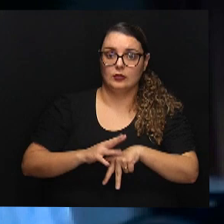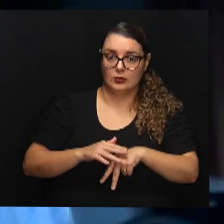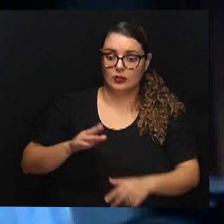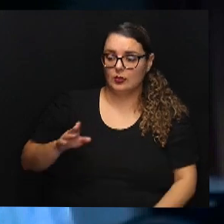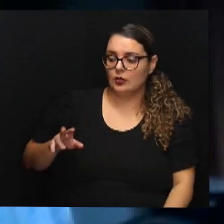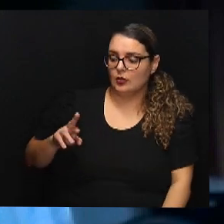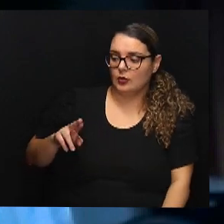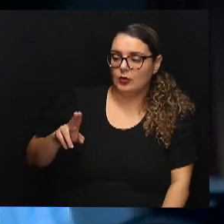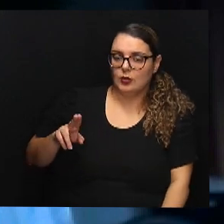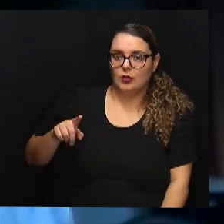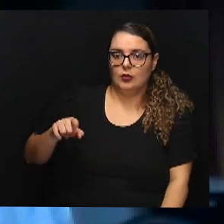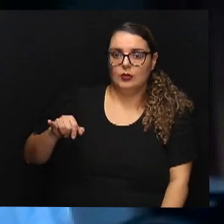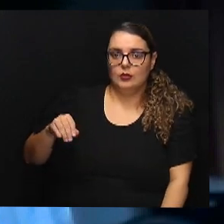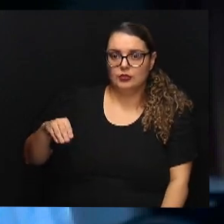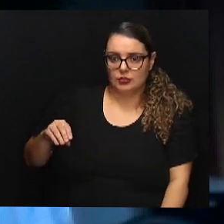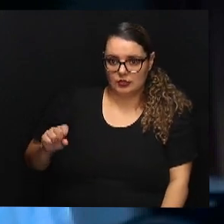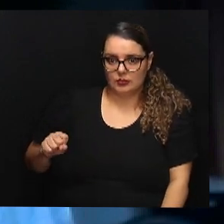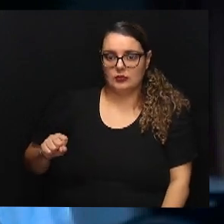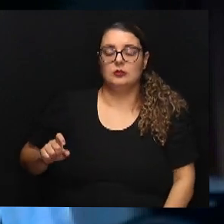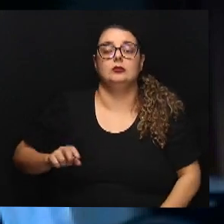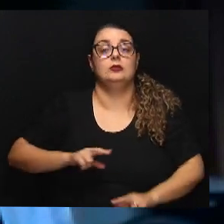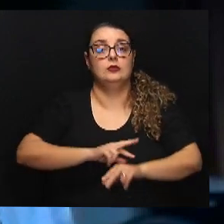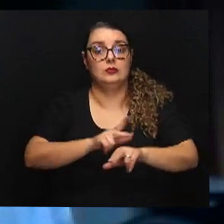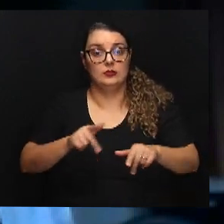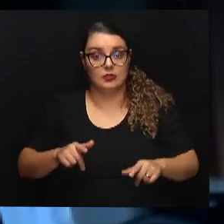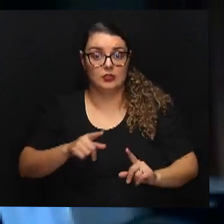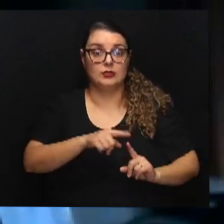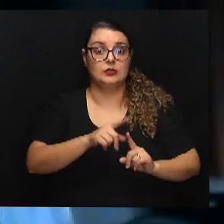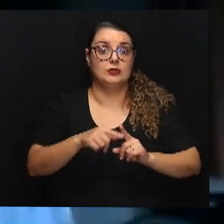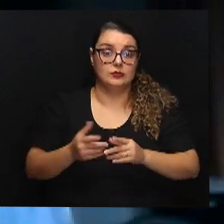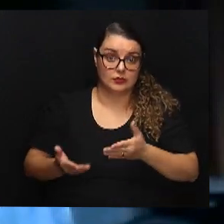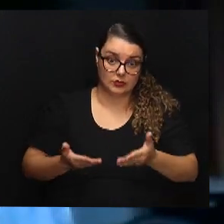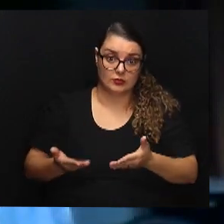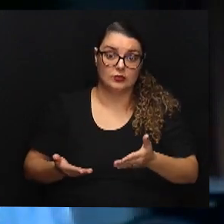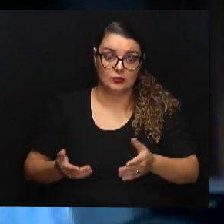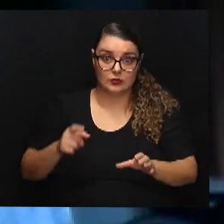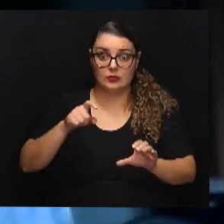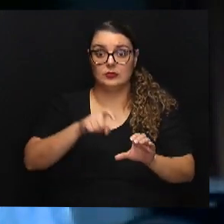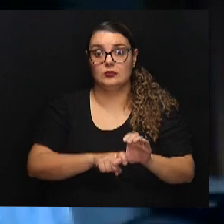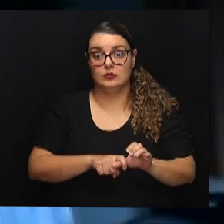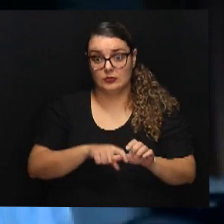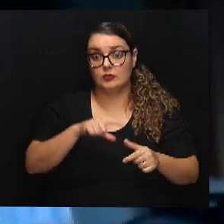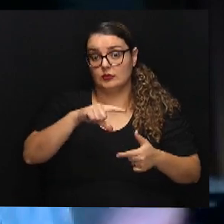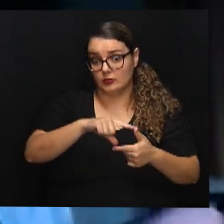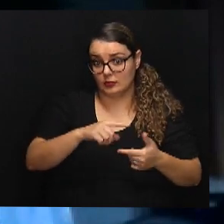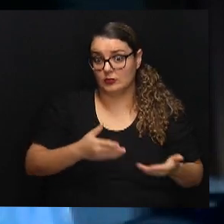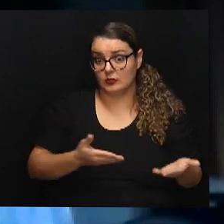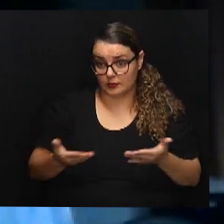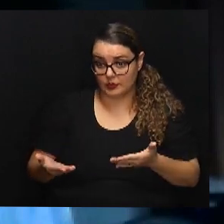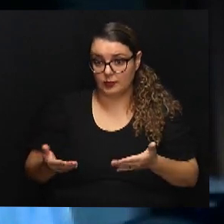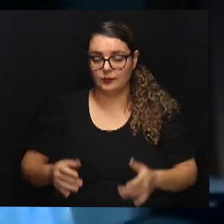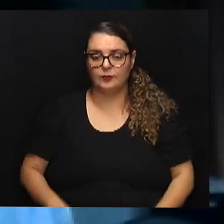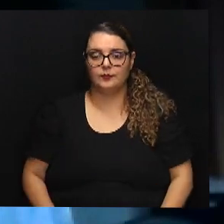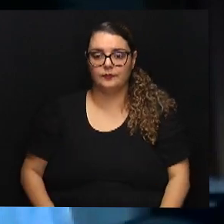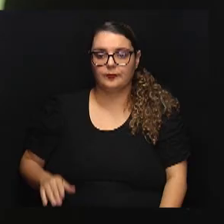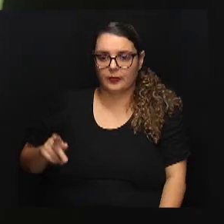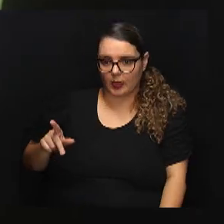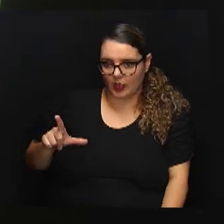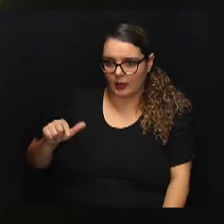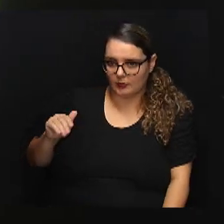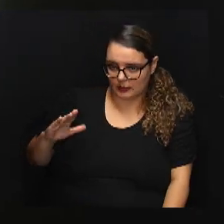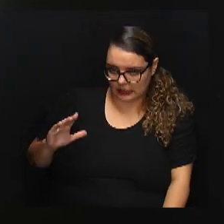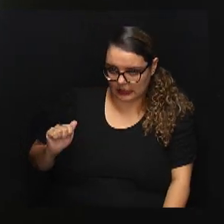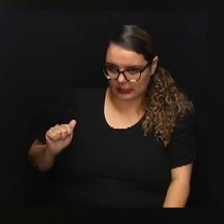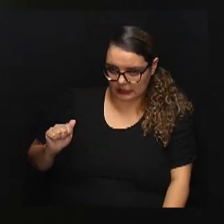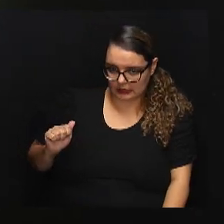Então, identificando que o paciente tem bruxismo, nós temos vários tipos de tratamento dependendo do quadro que o paciente